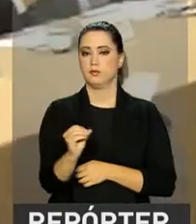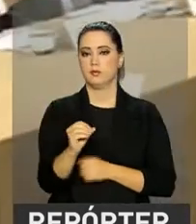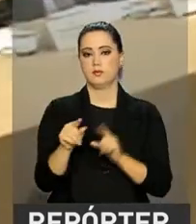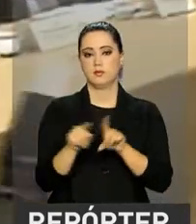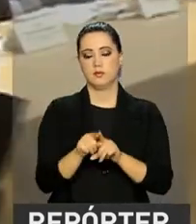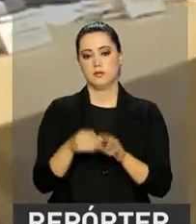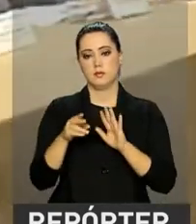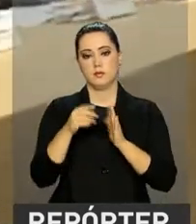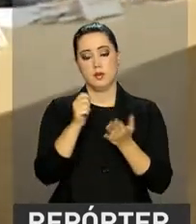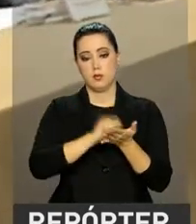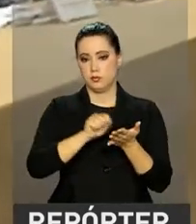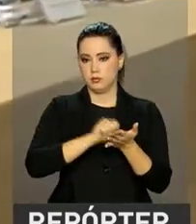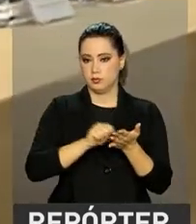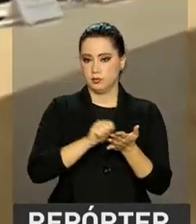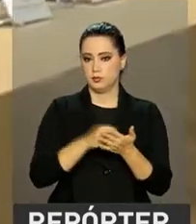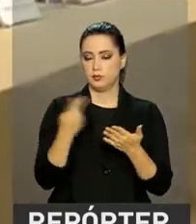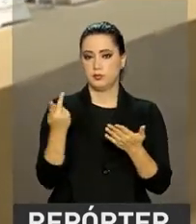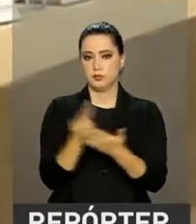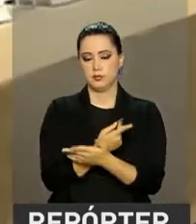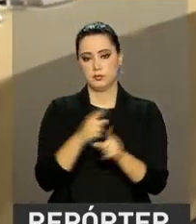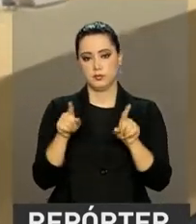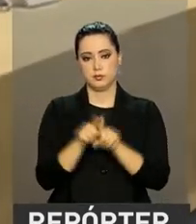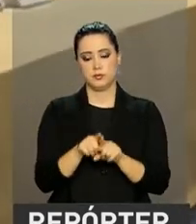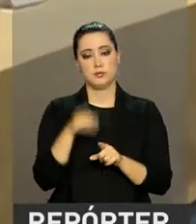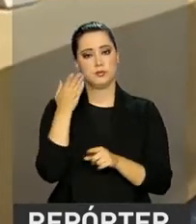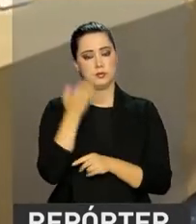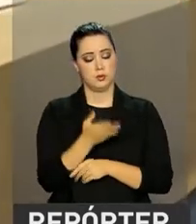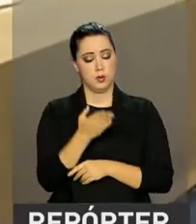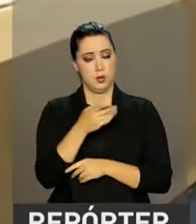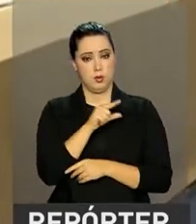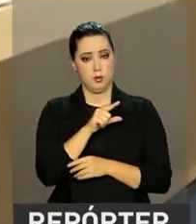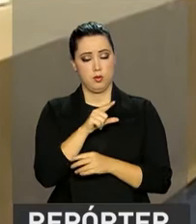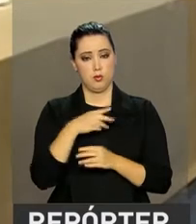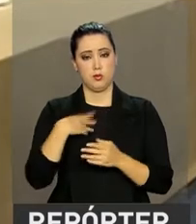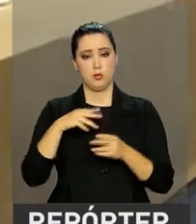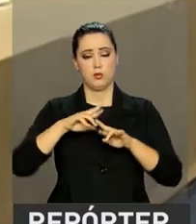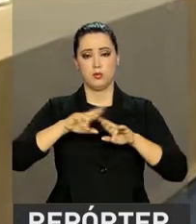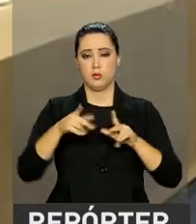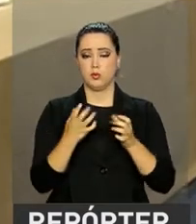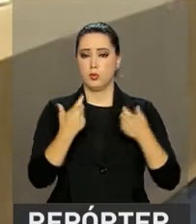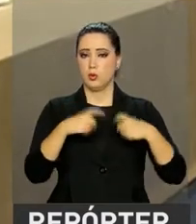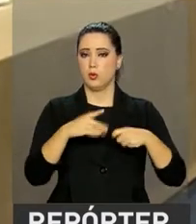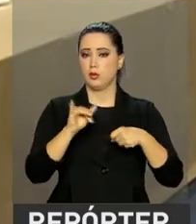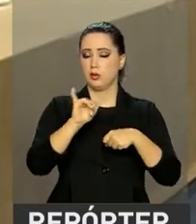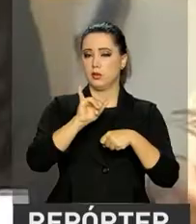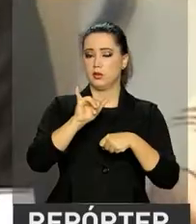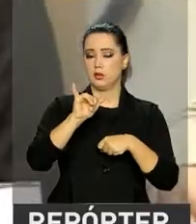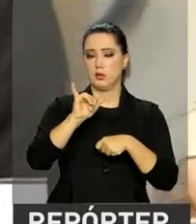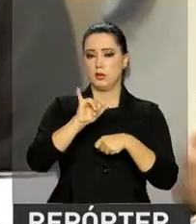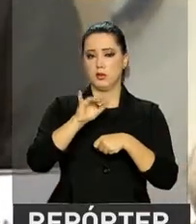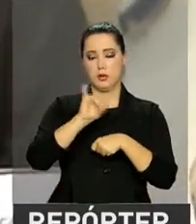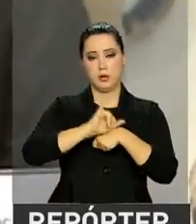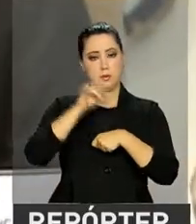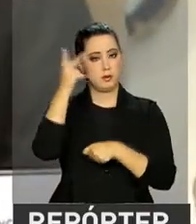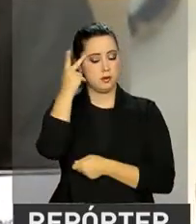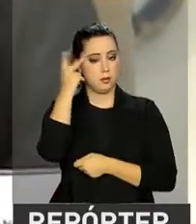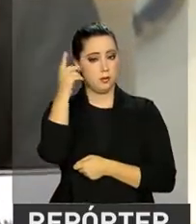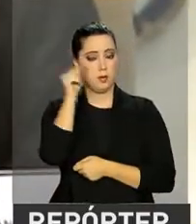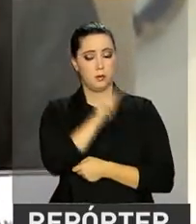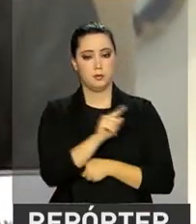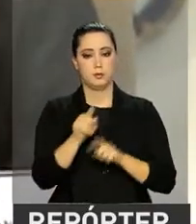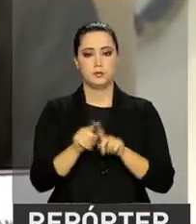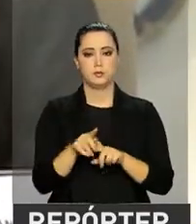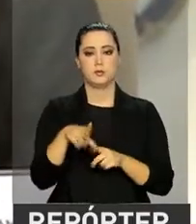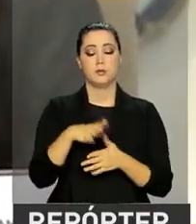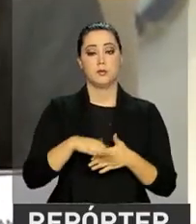para a realização da edição latino-americana foi assinado no palácio dos bandeirantes sede do governo paulista pela chefe do fórum econômico